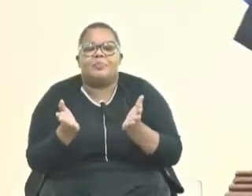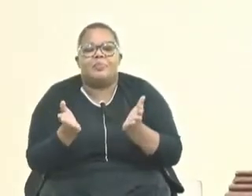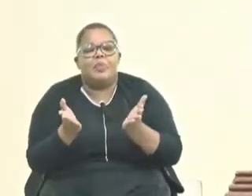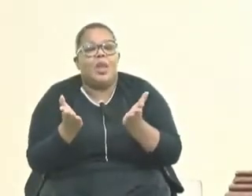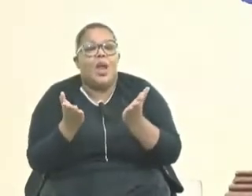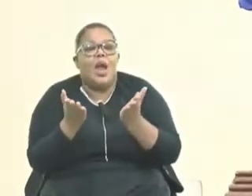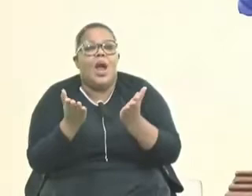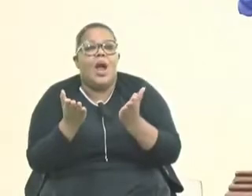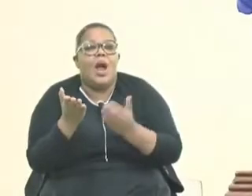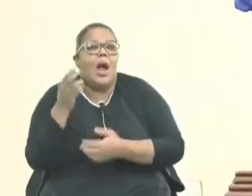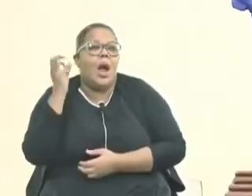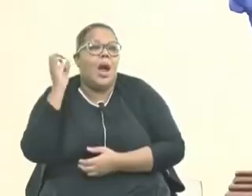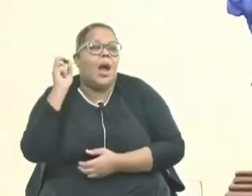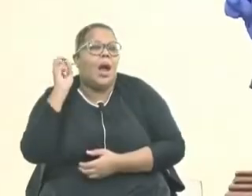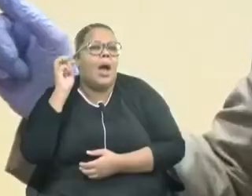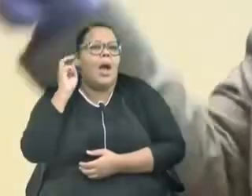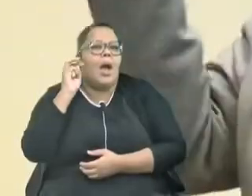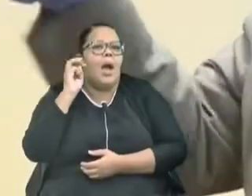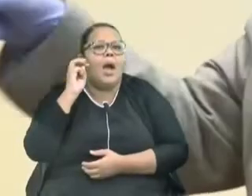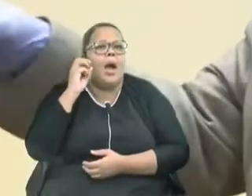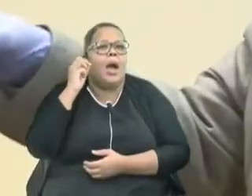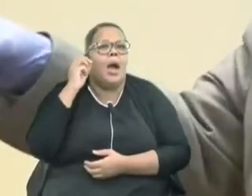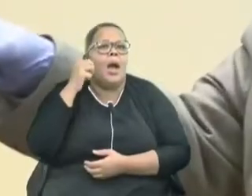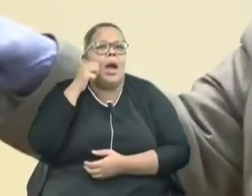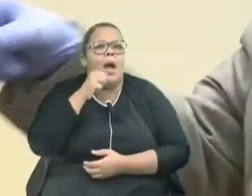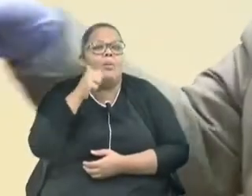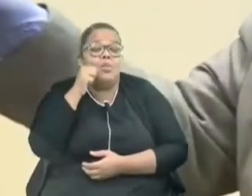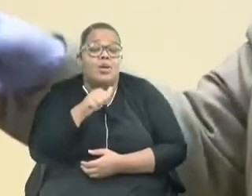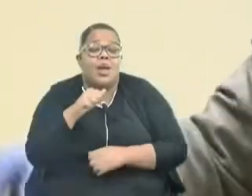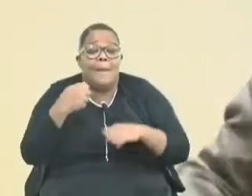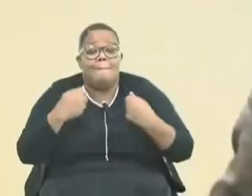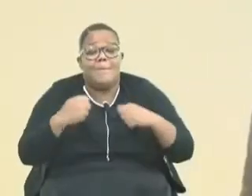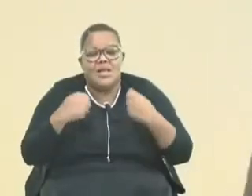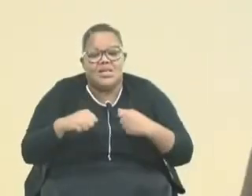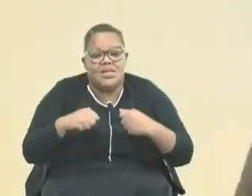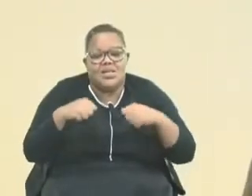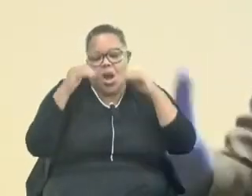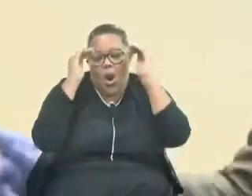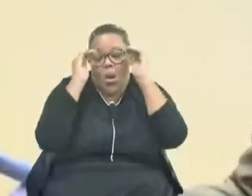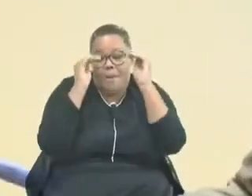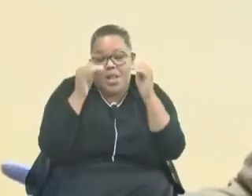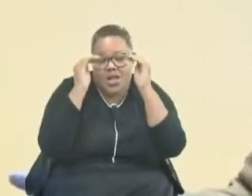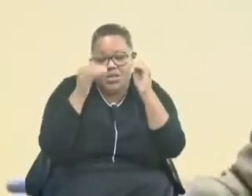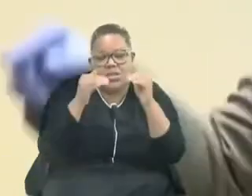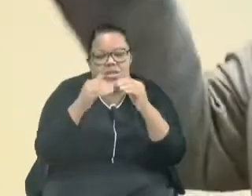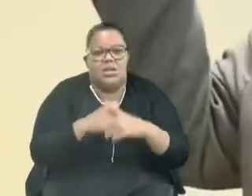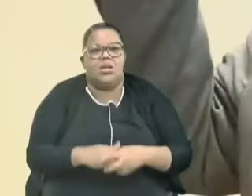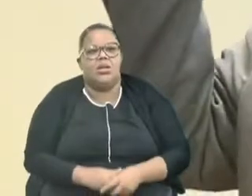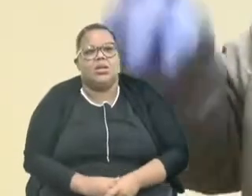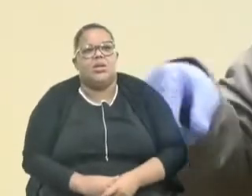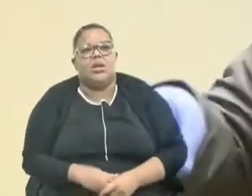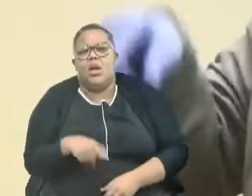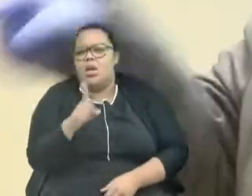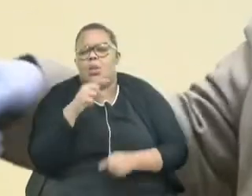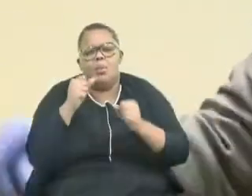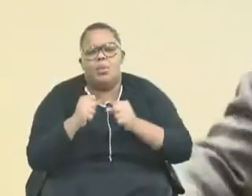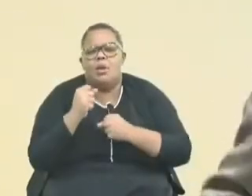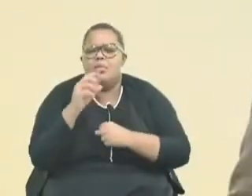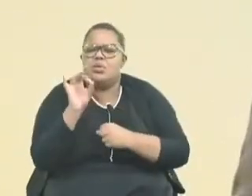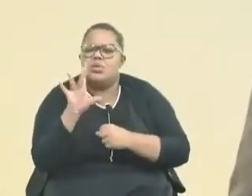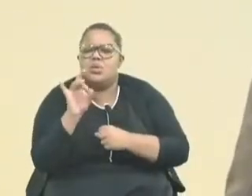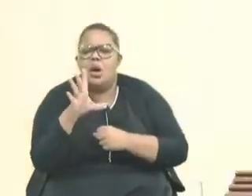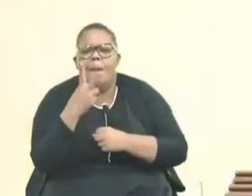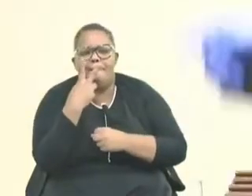Não basta ser honesta tem que parecer honesta não basta aparecer não